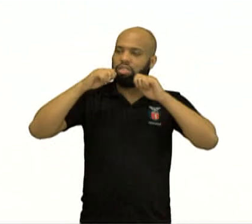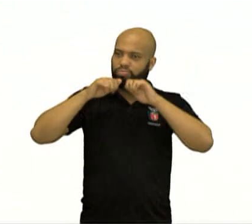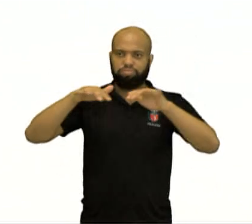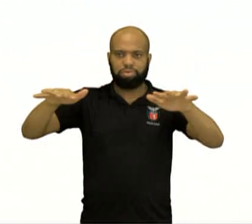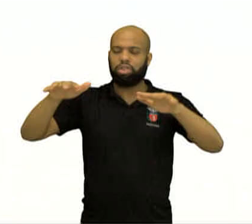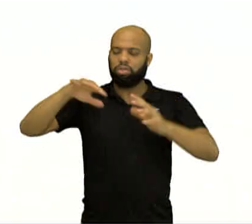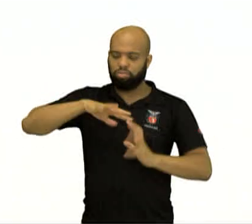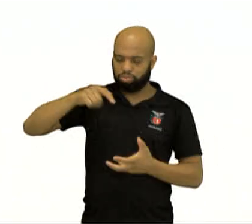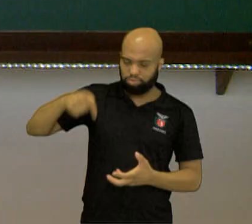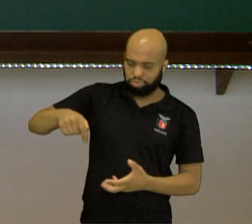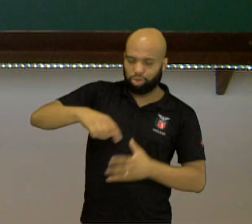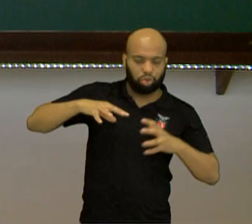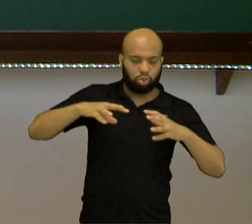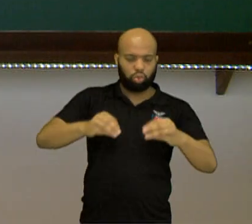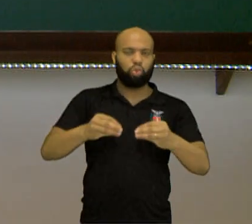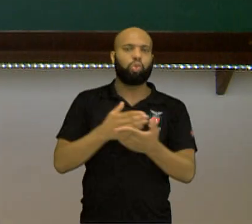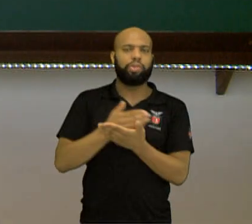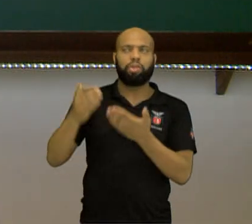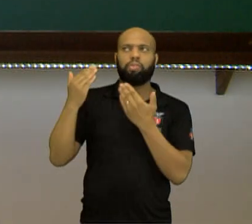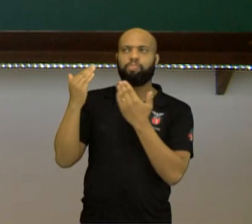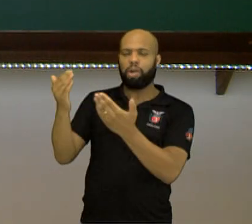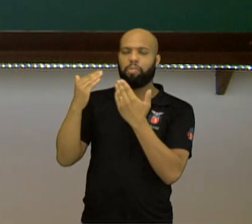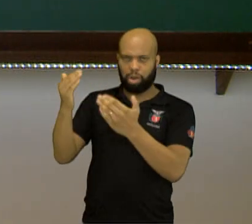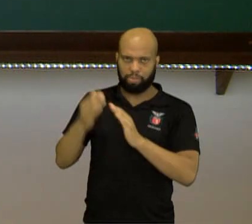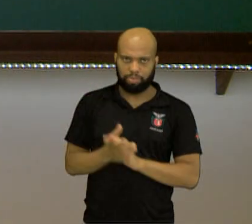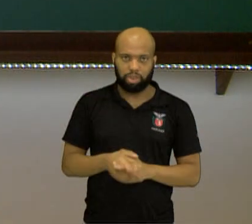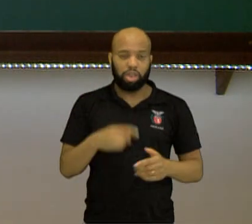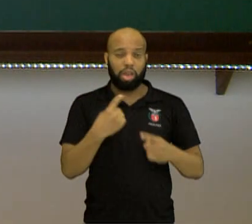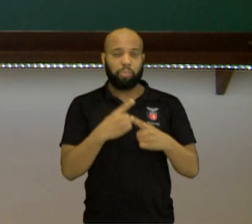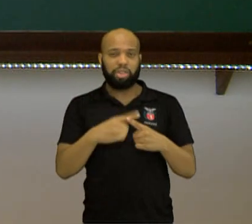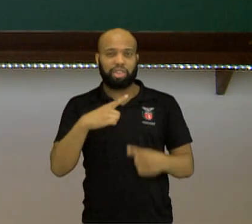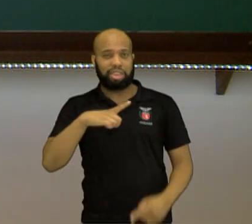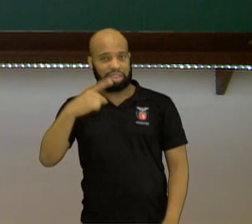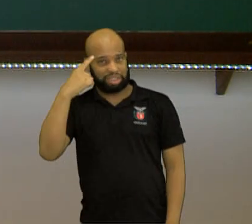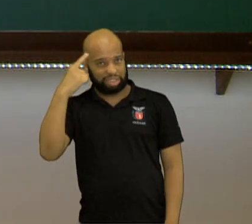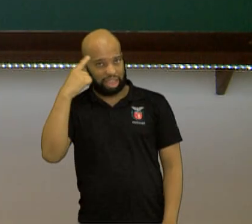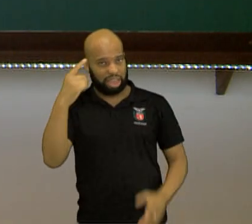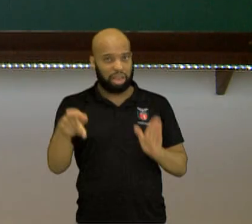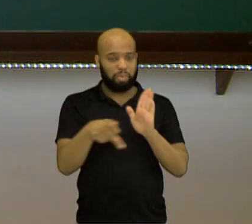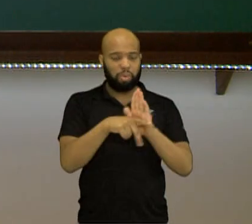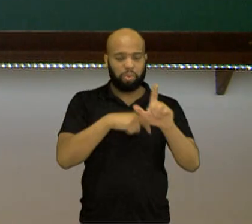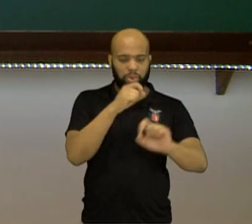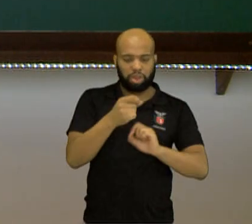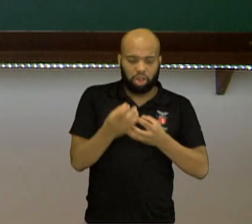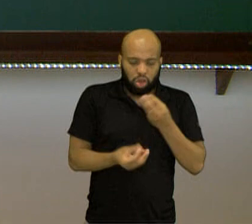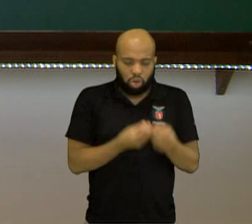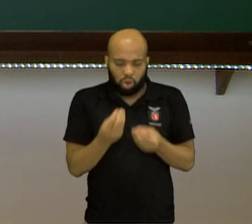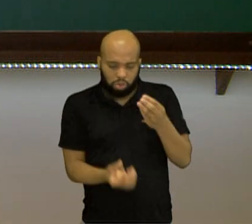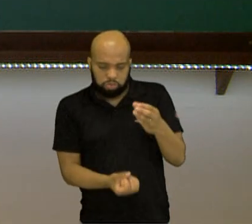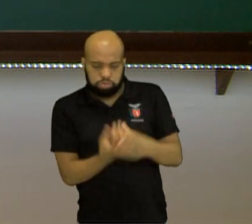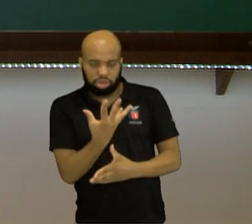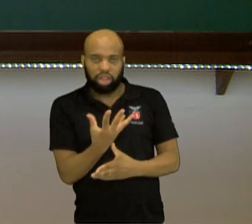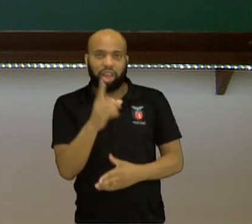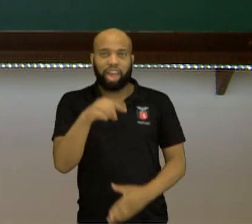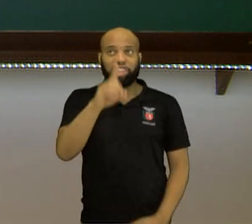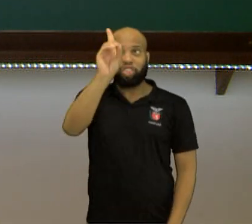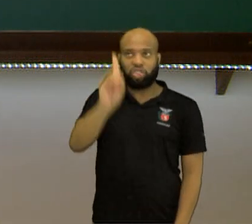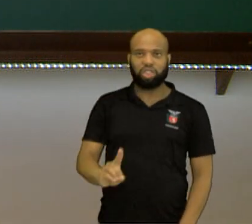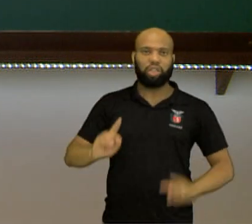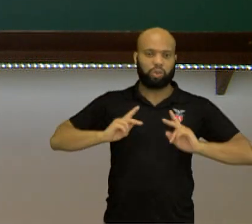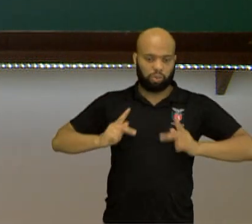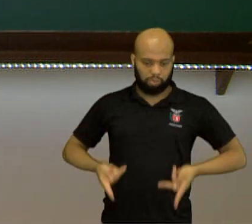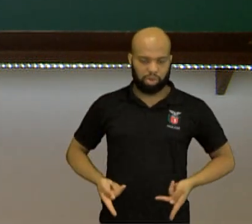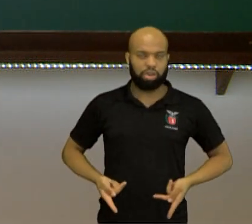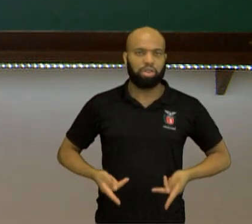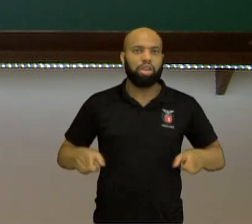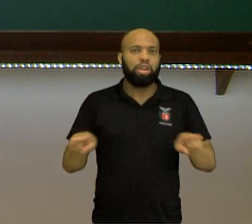Então, pessoal, uma outra grande ideia, além da ideia, né, da formação de um chamado direito humano, de